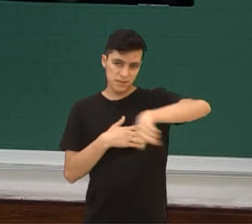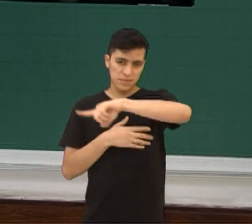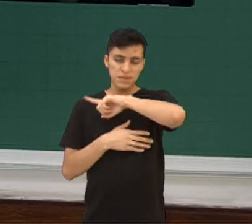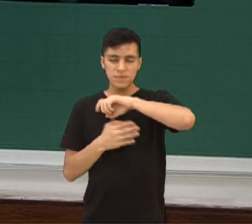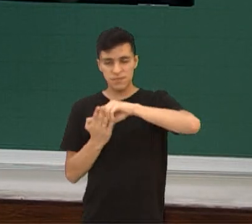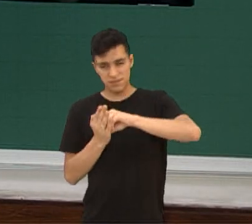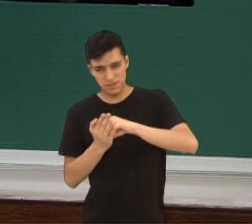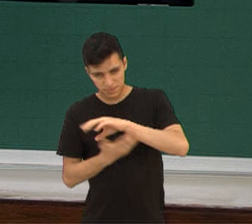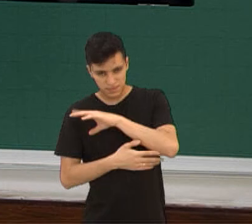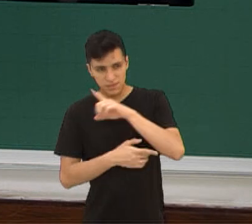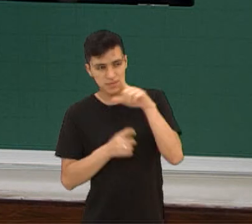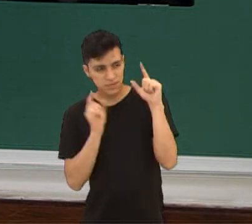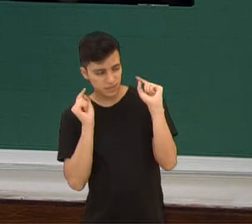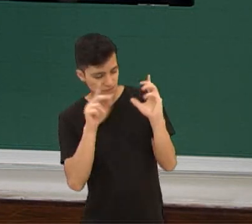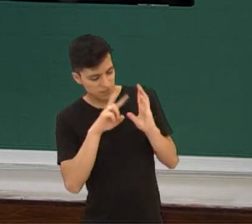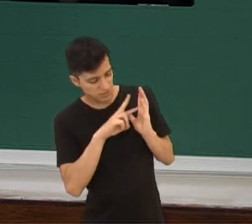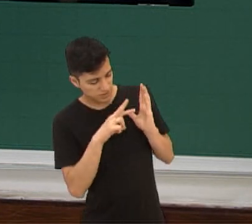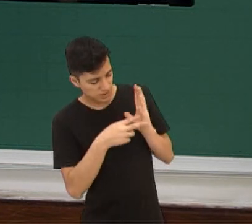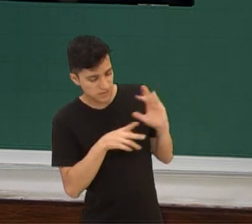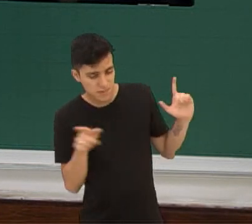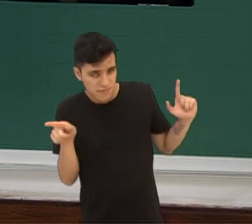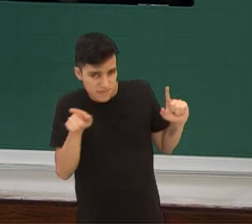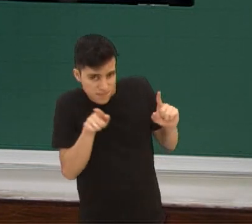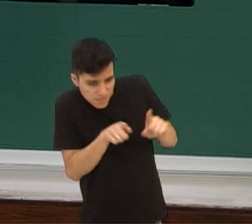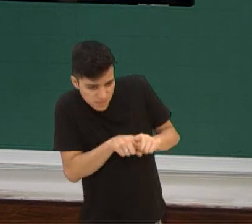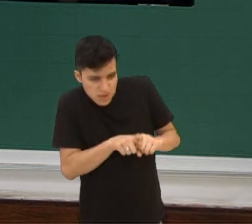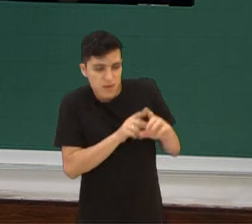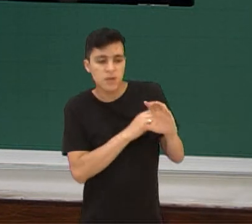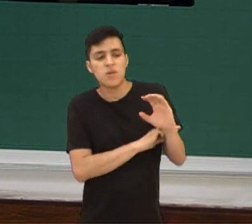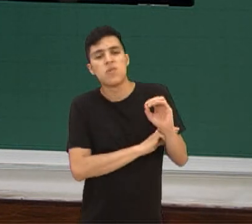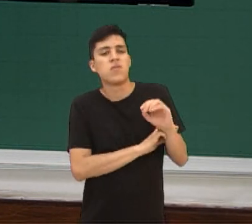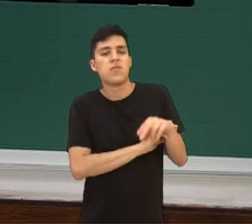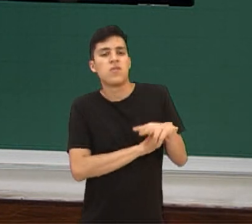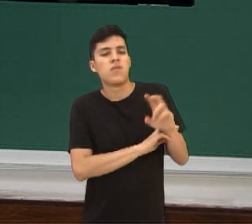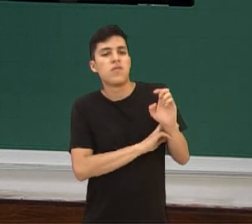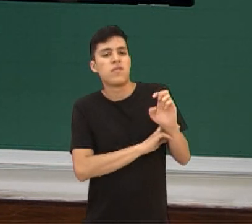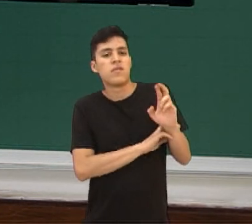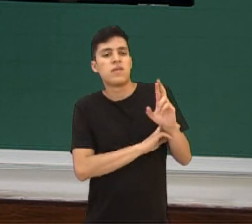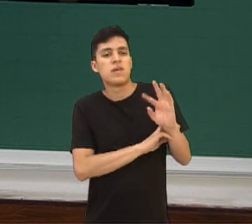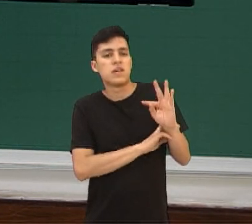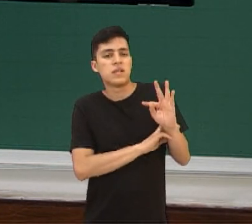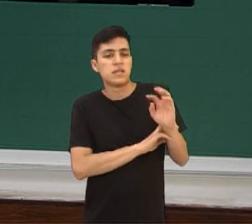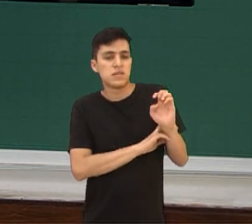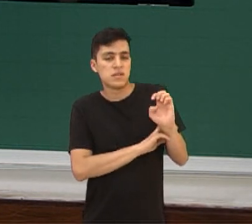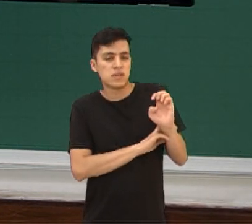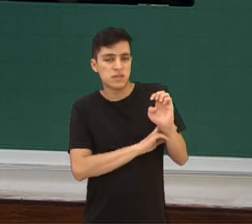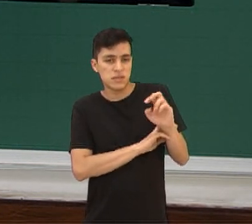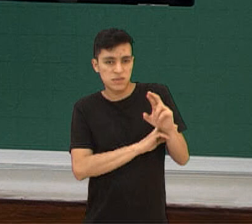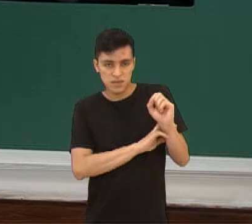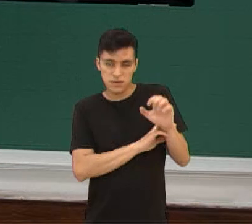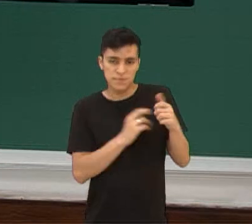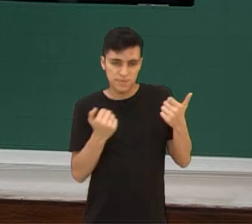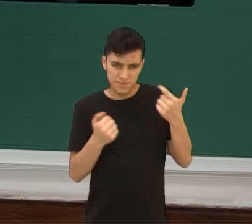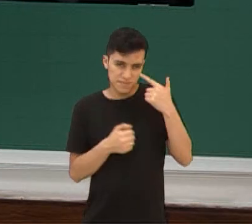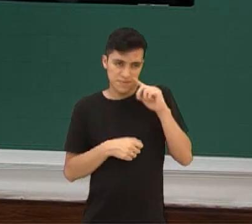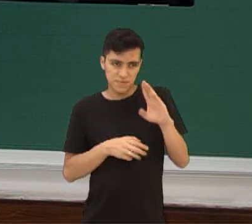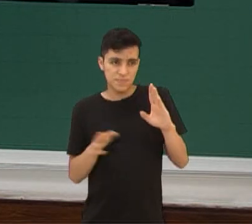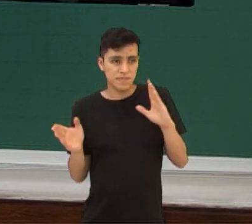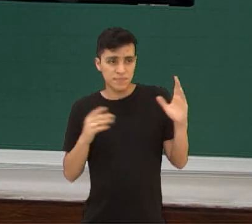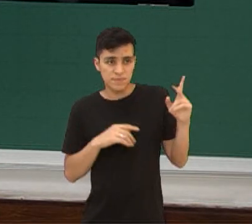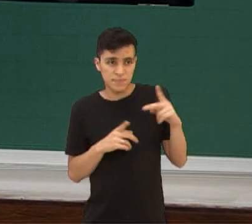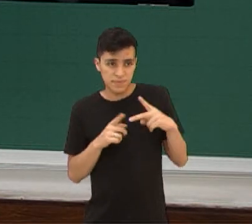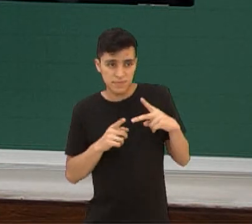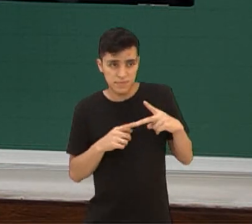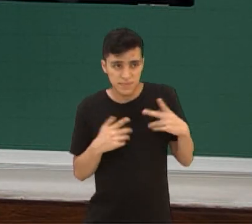né? Significa o mesmo que convertir-se em, a letra B, né? A 2, em la frase